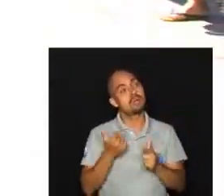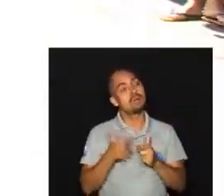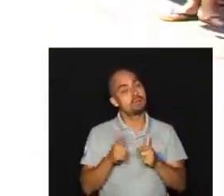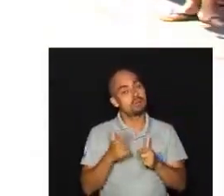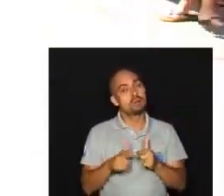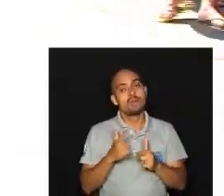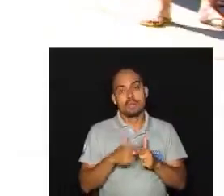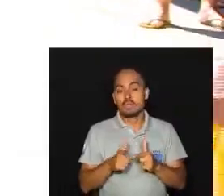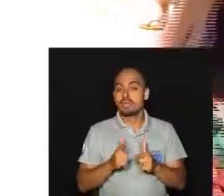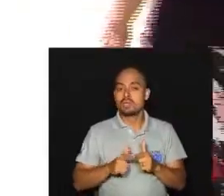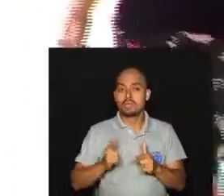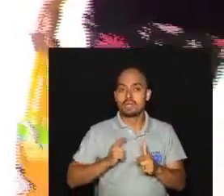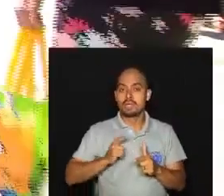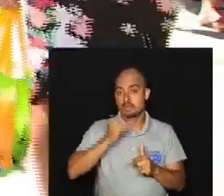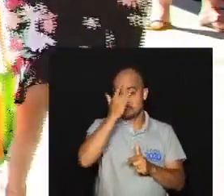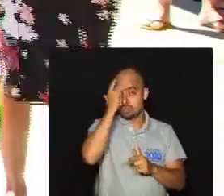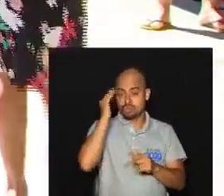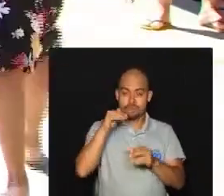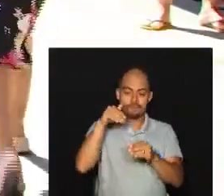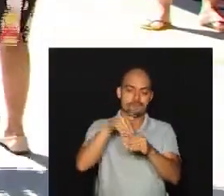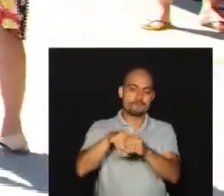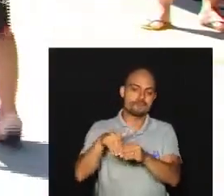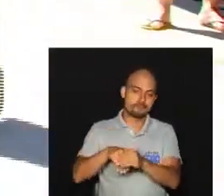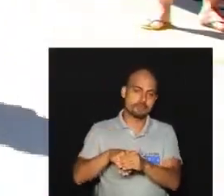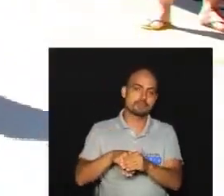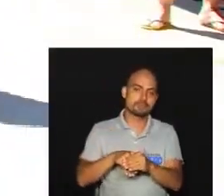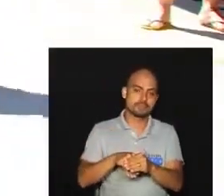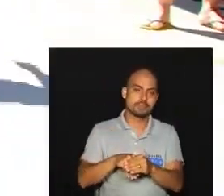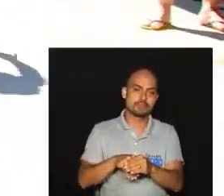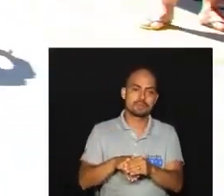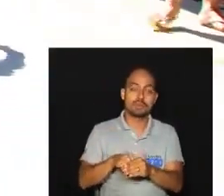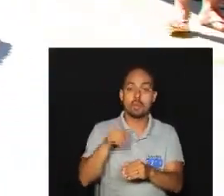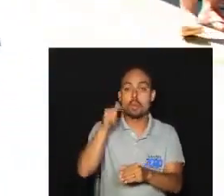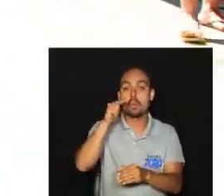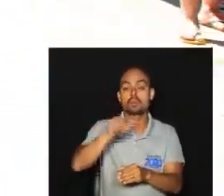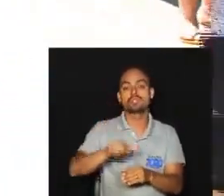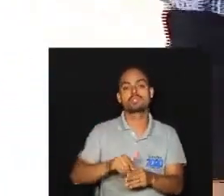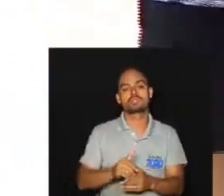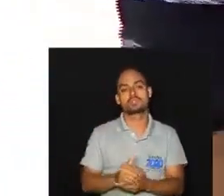um problema que o eleitor está tendo que lidar para conseguir